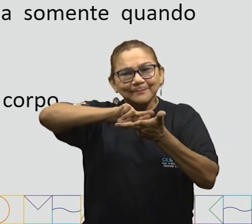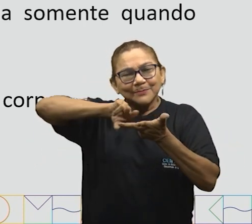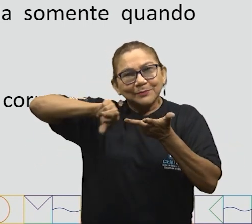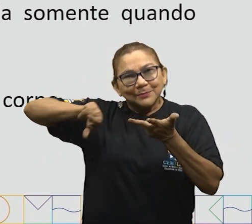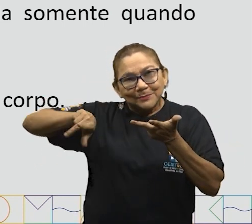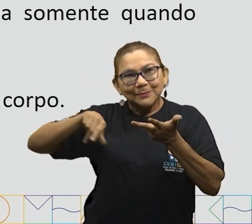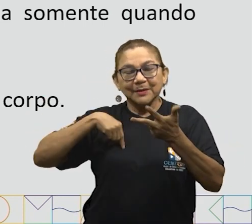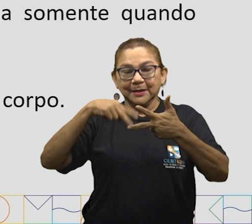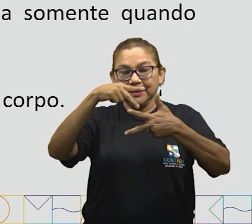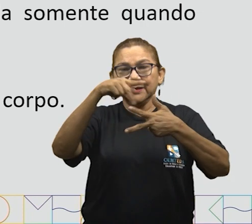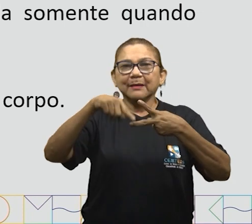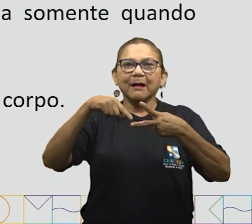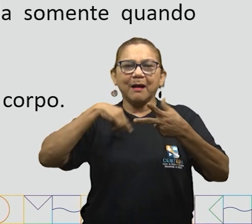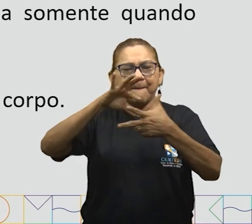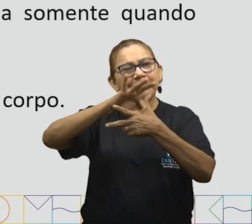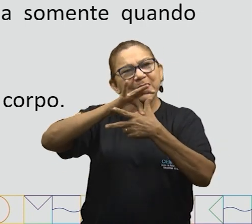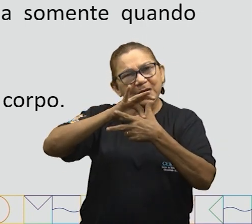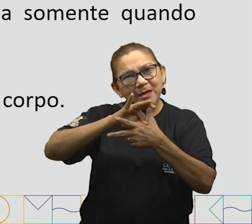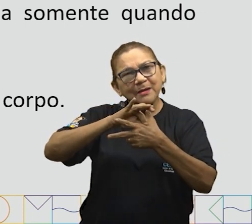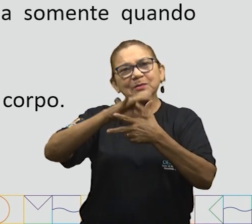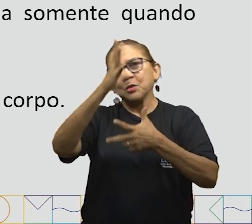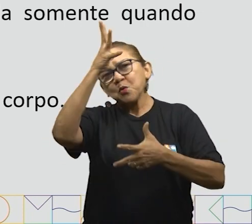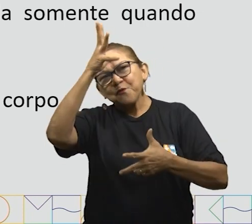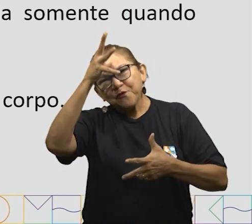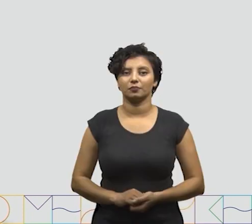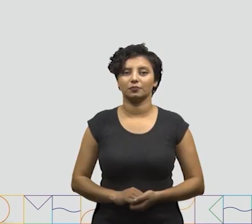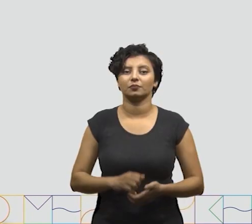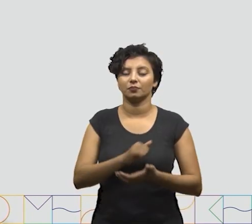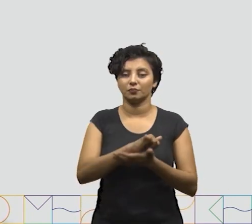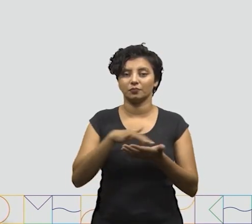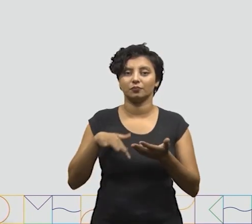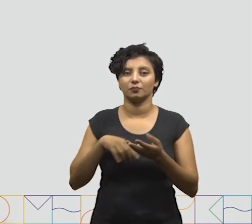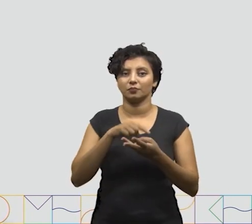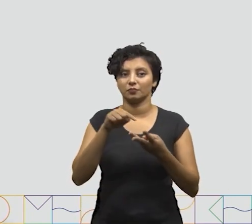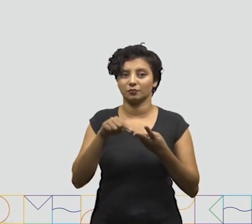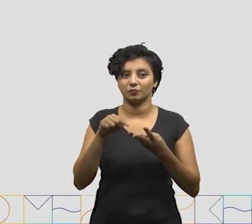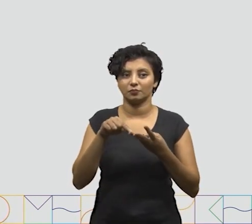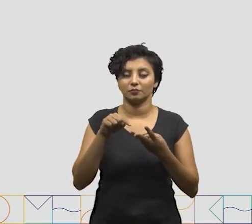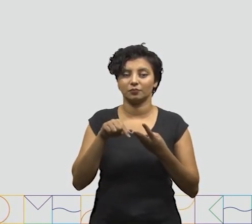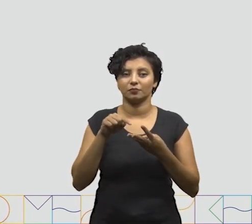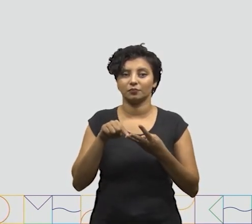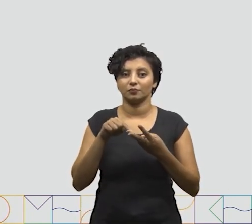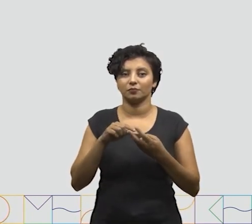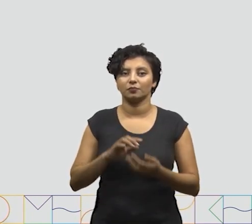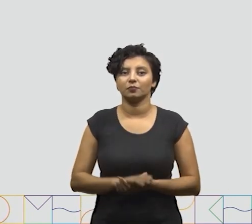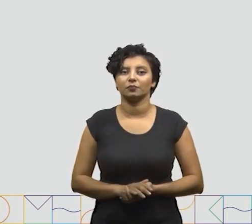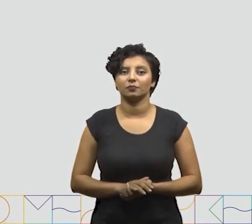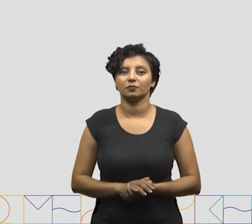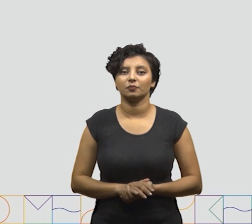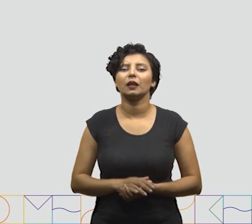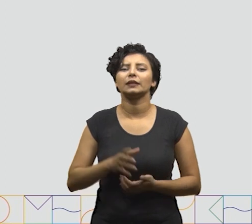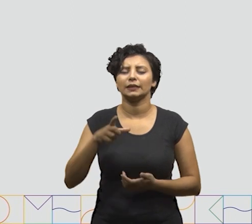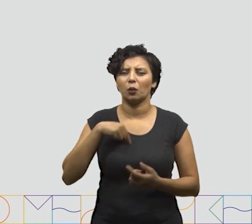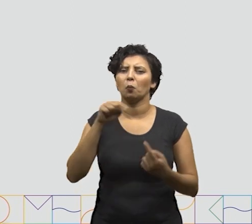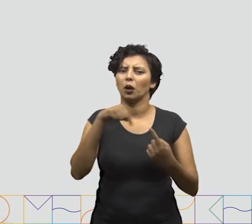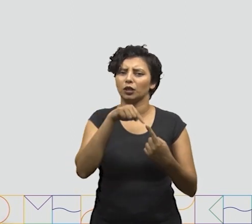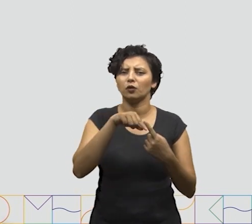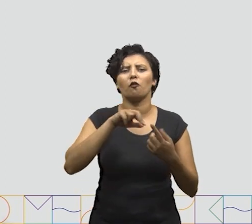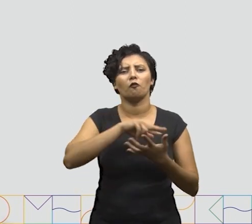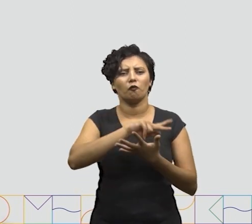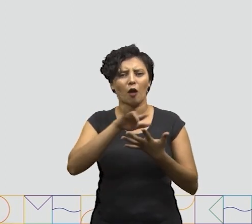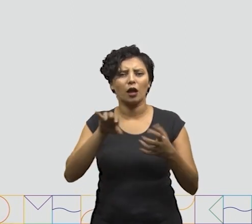proteínas aí que estão no bife, no frango. Atividade número 3. Dentre